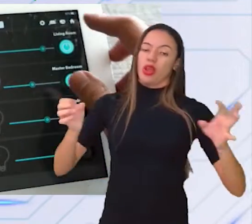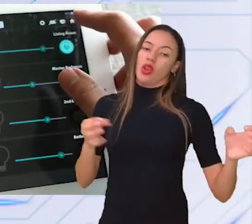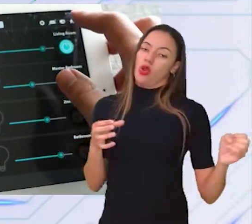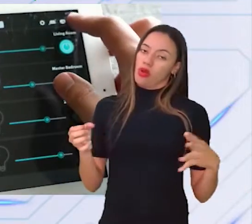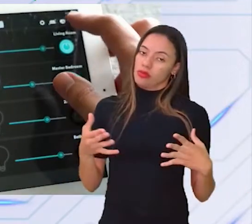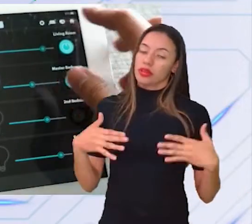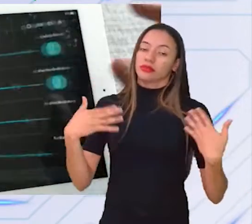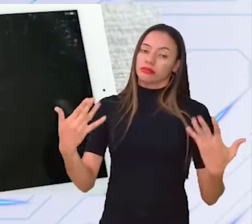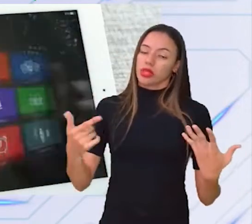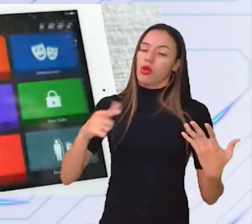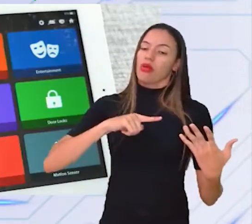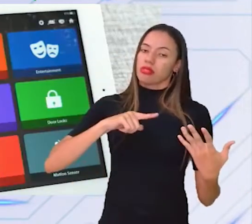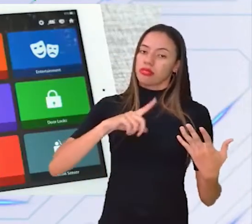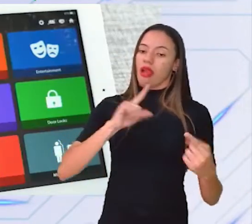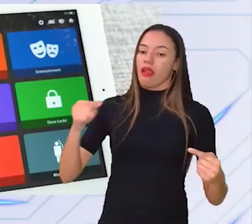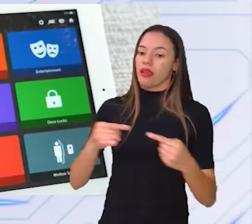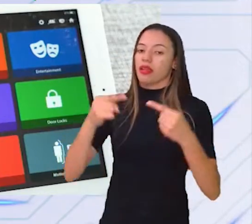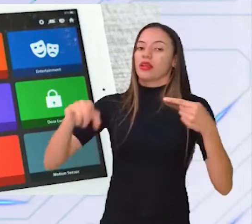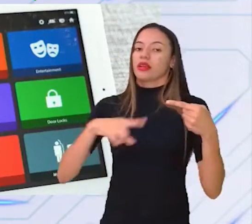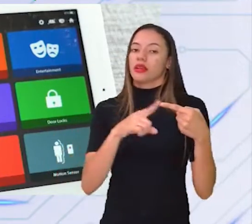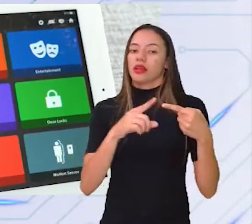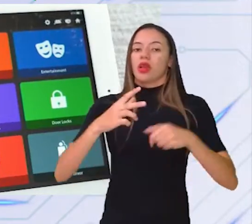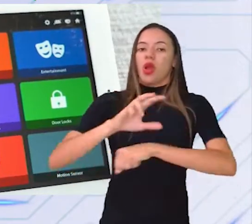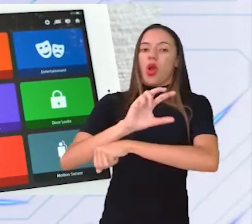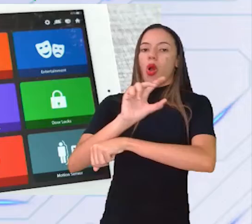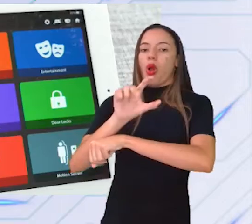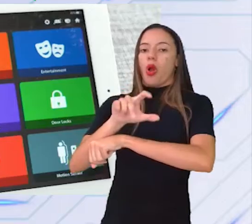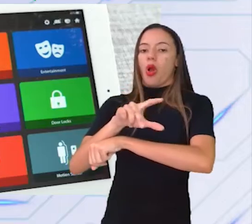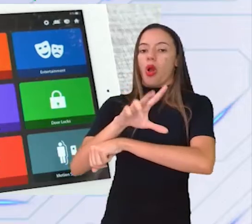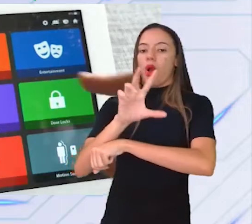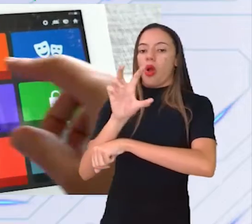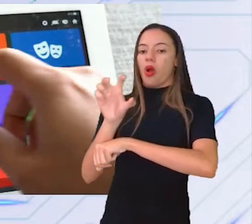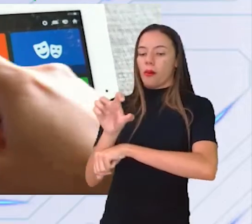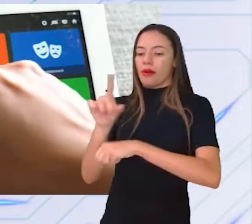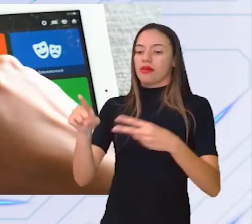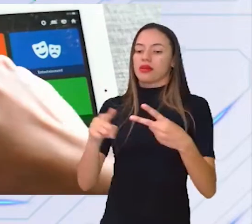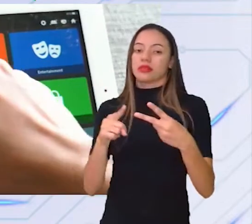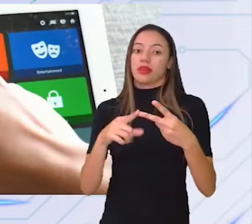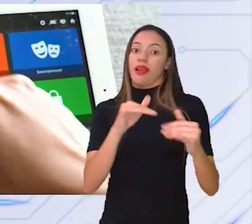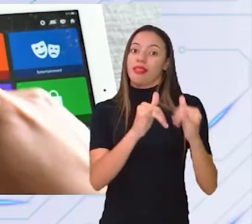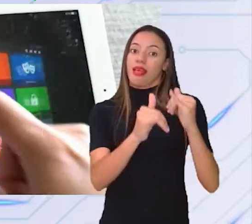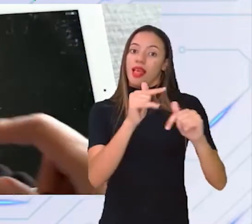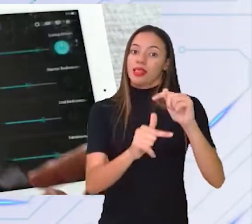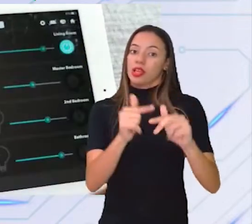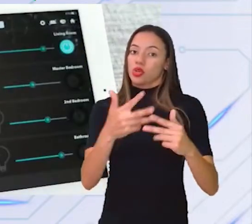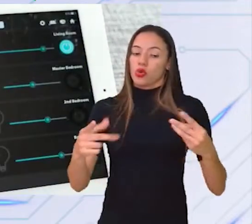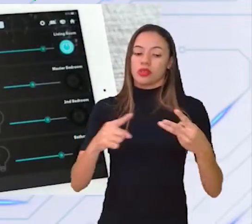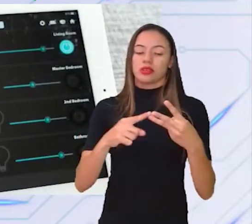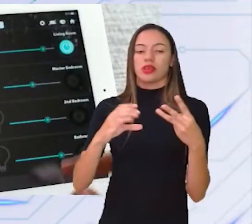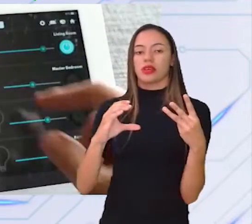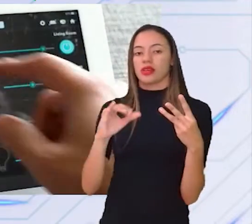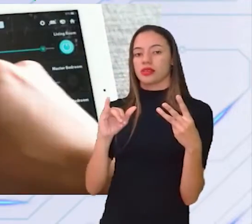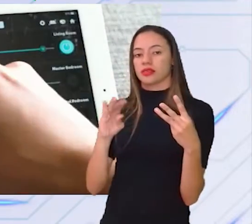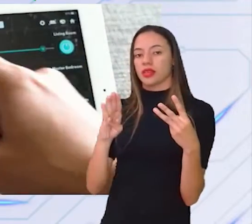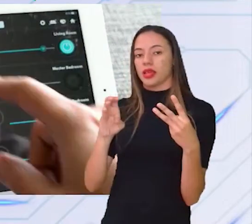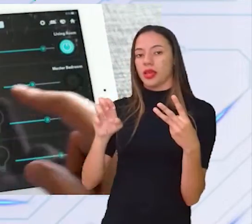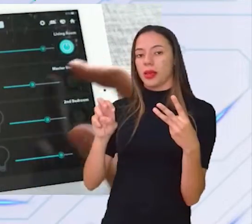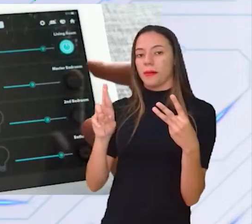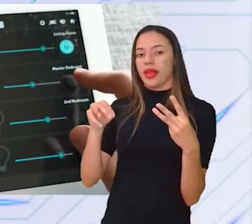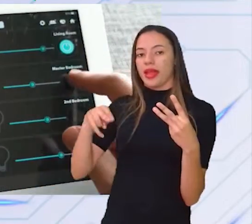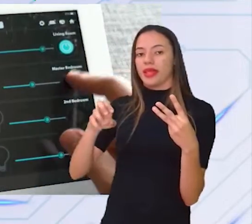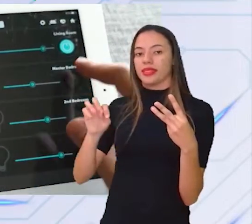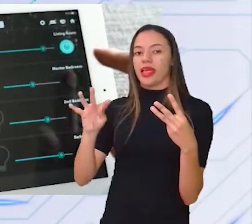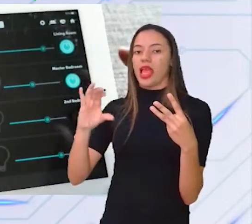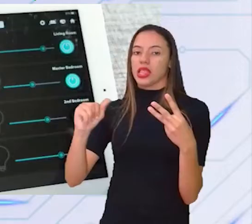disse, envolve robótica, internet, no caso, internet das coisas, a cibernética, a realidade aumentada,